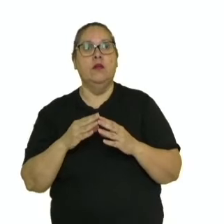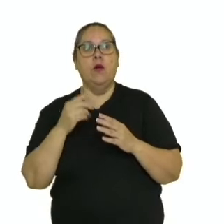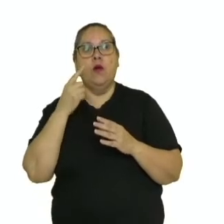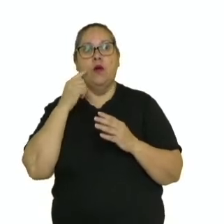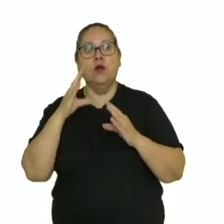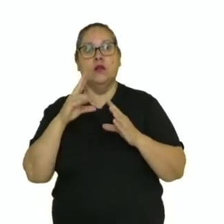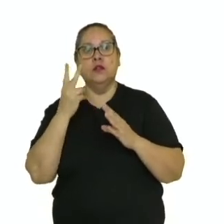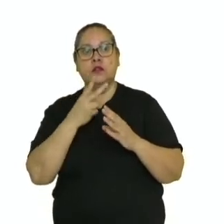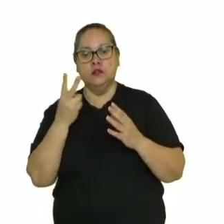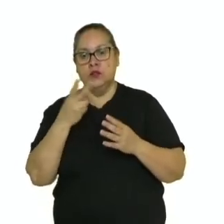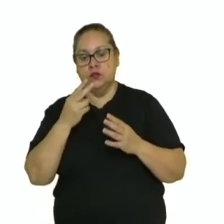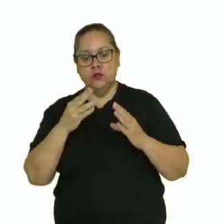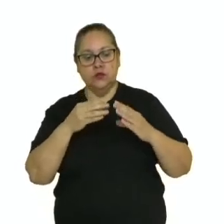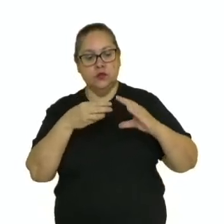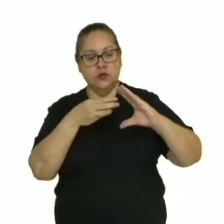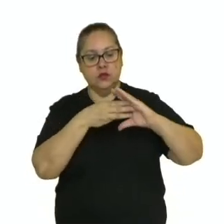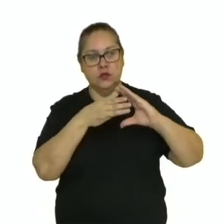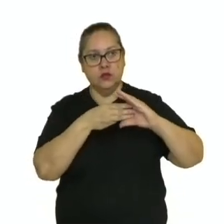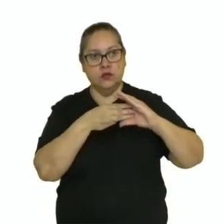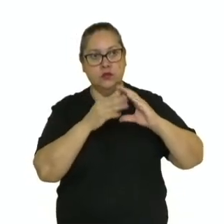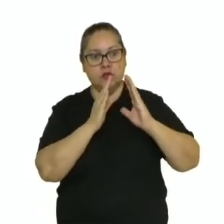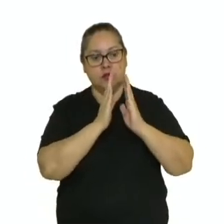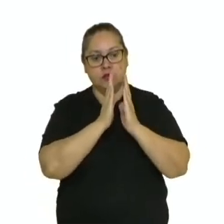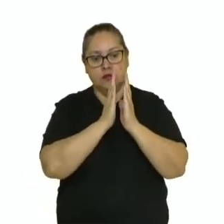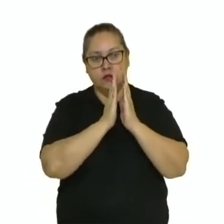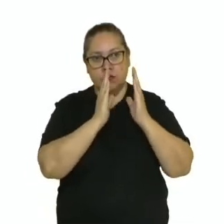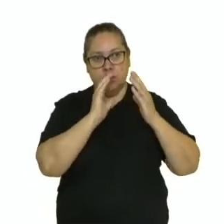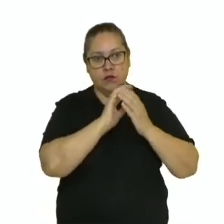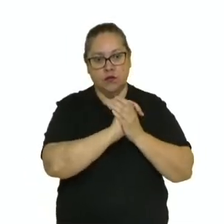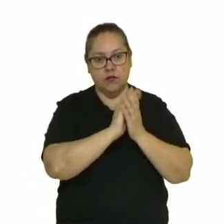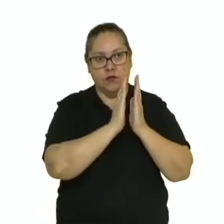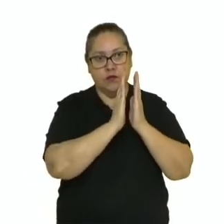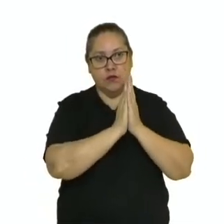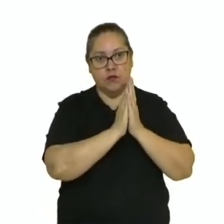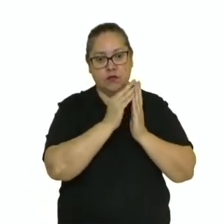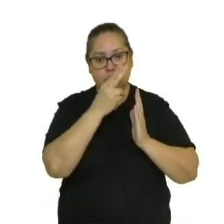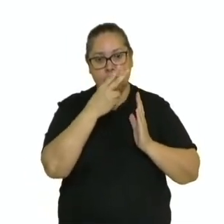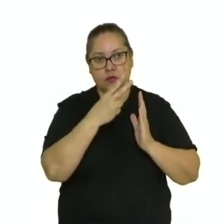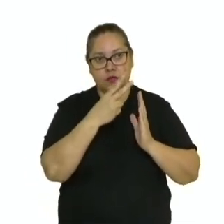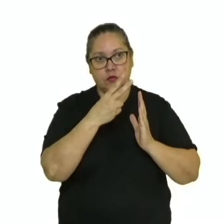Olha, acontece nas 2 células. Prófase, metáfase 2.